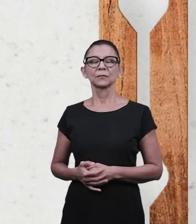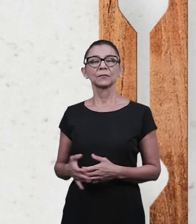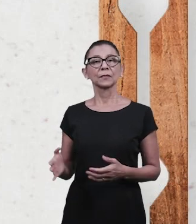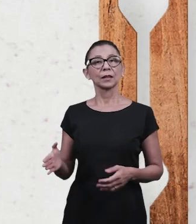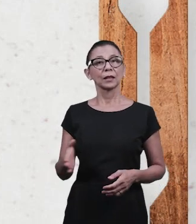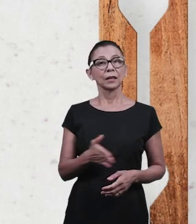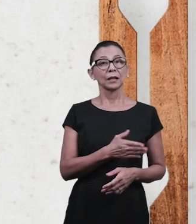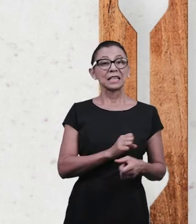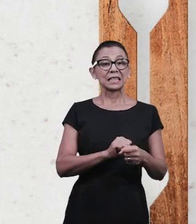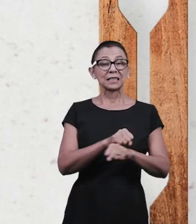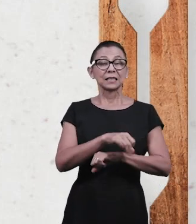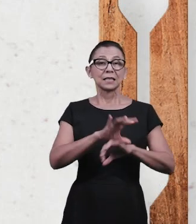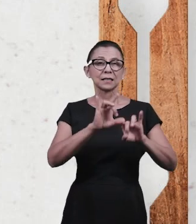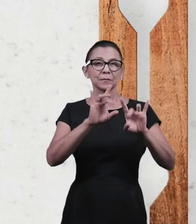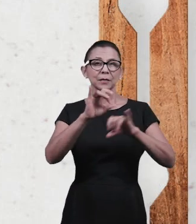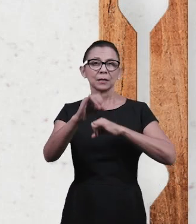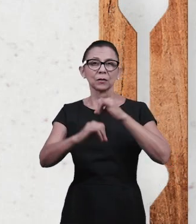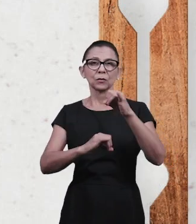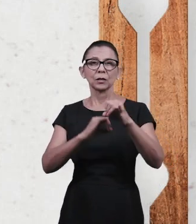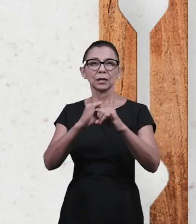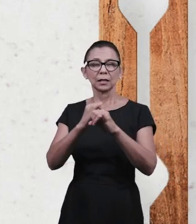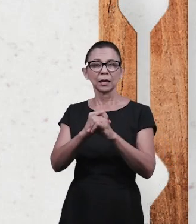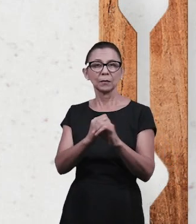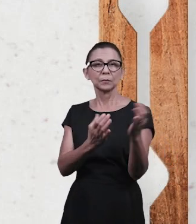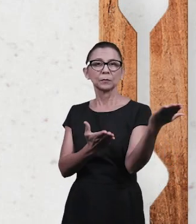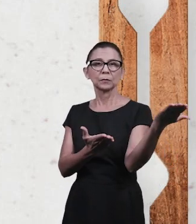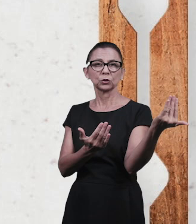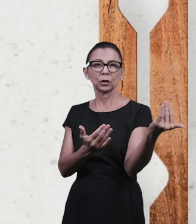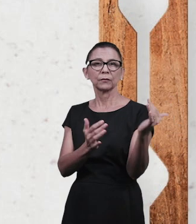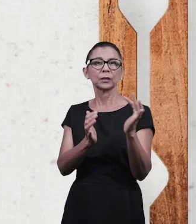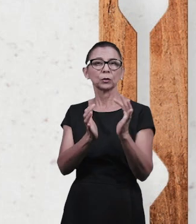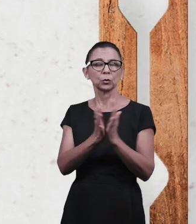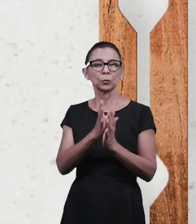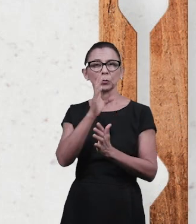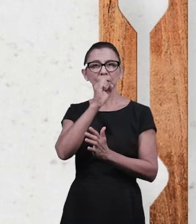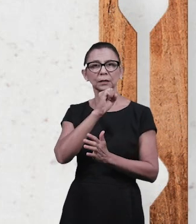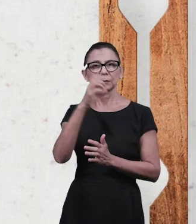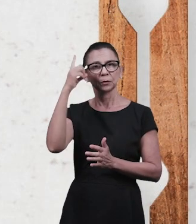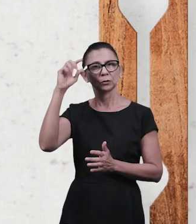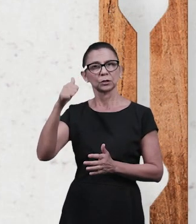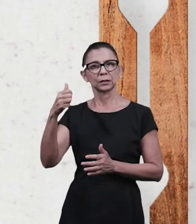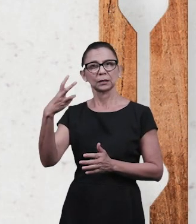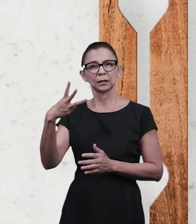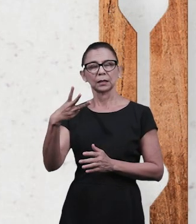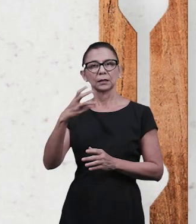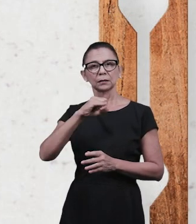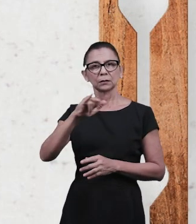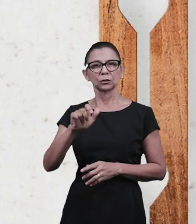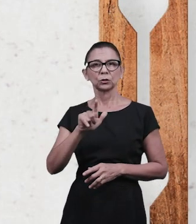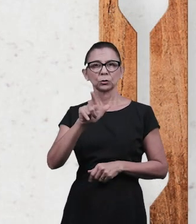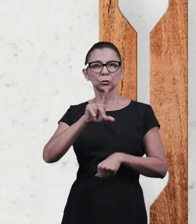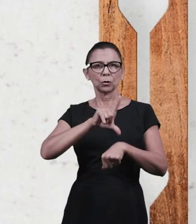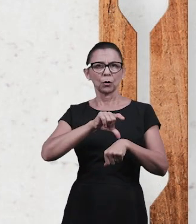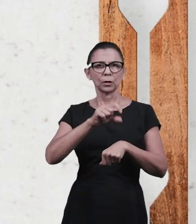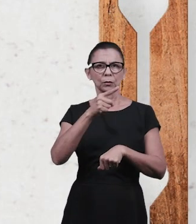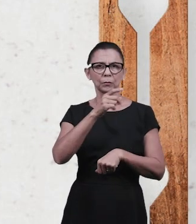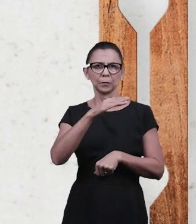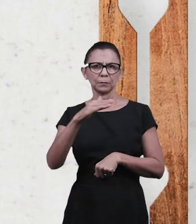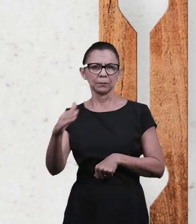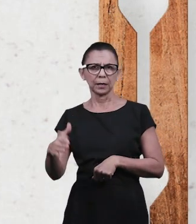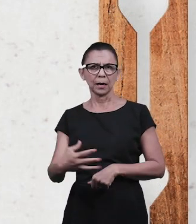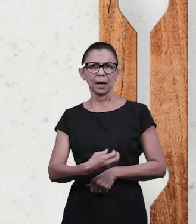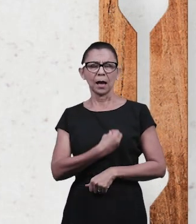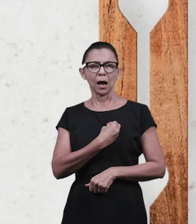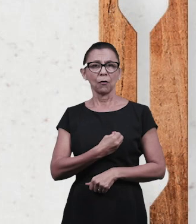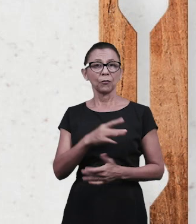Seminário Especial Online para Jovens. Neste sábado, dia 3 de julho, às 13h30. Ao vivo, direto